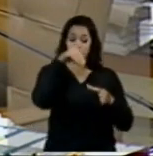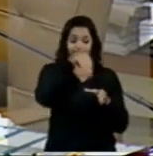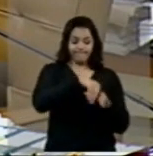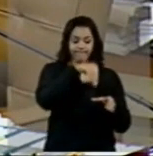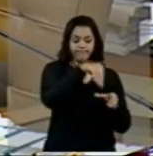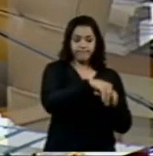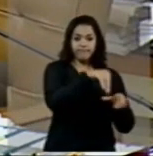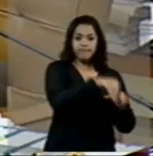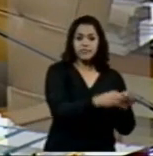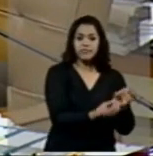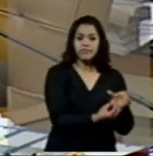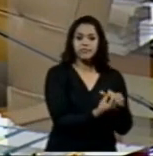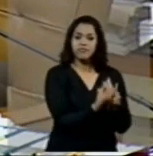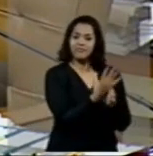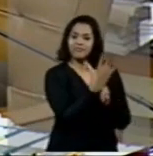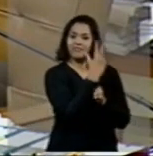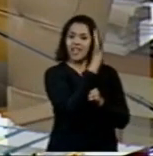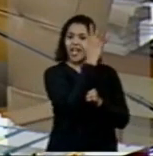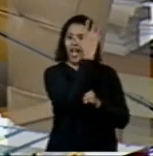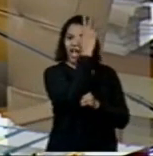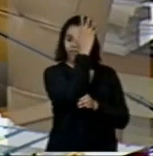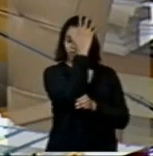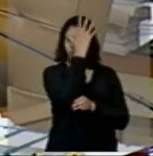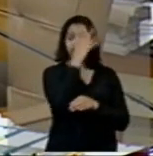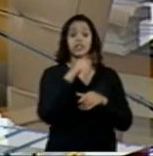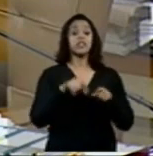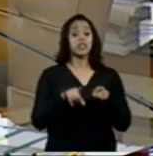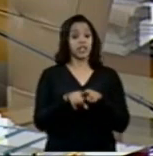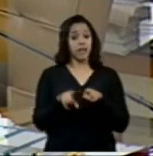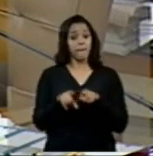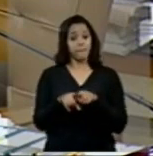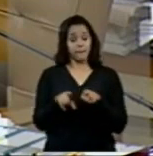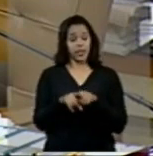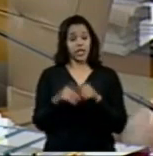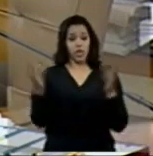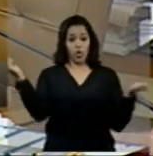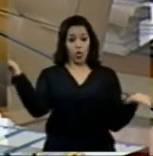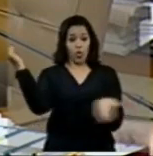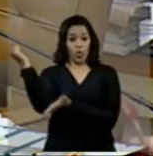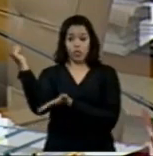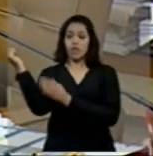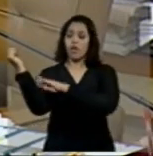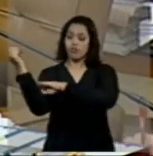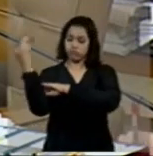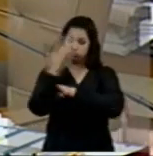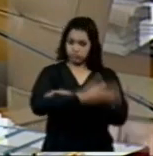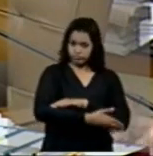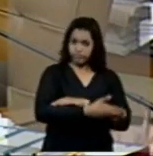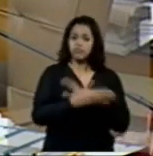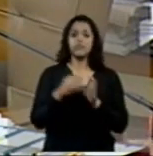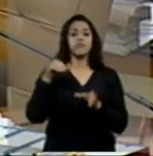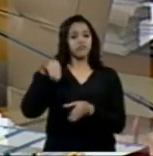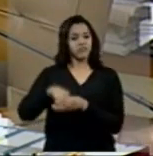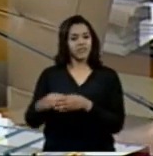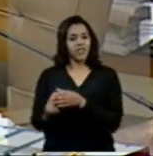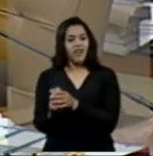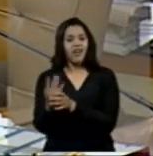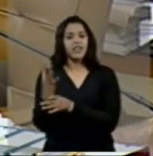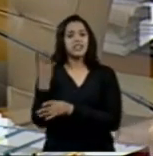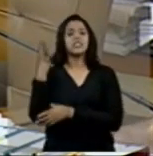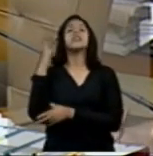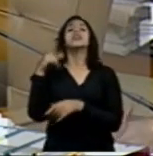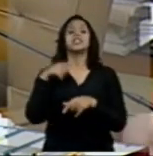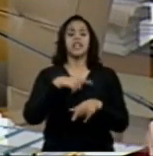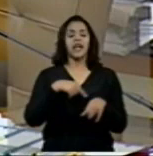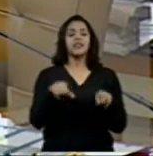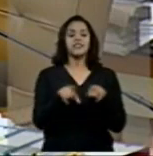florestamento e reflorestamento, mormente quando a reclamada mantinha também em seu